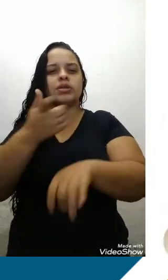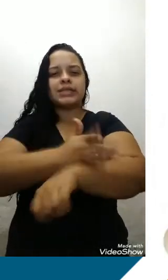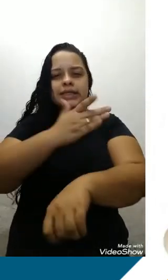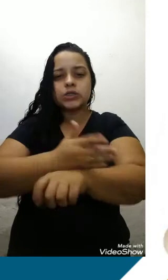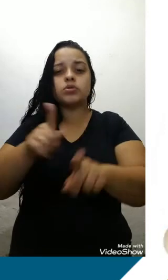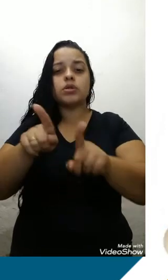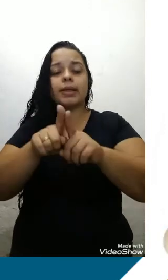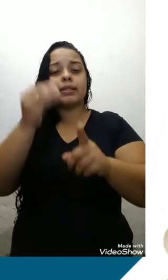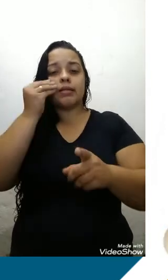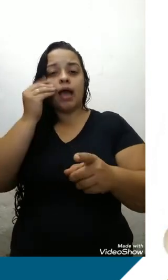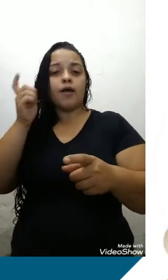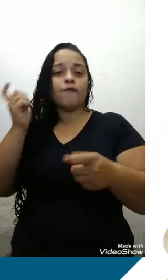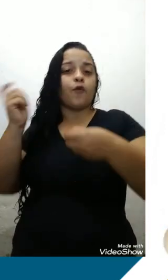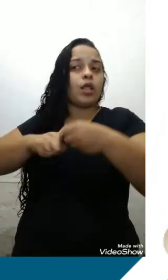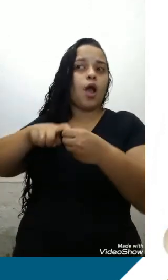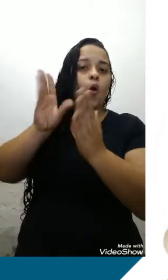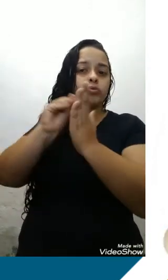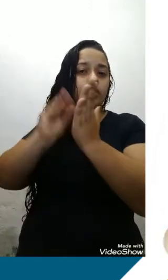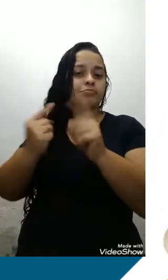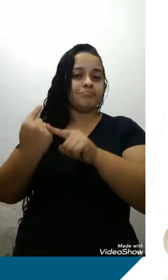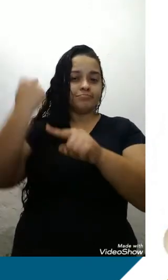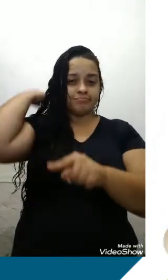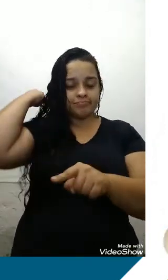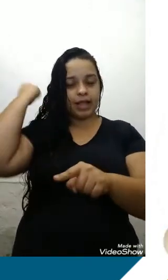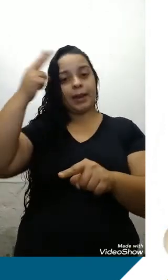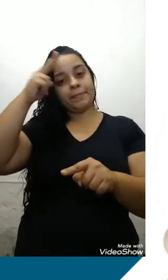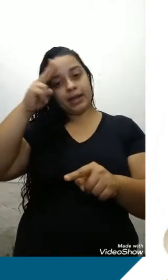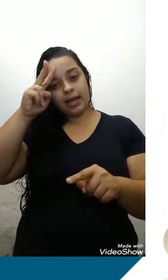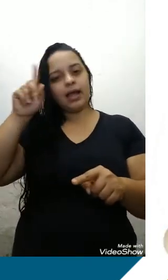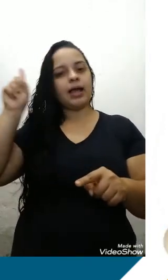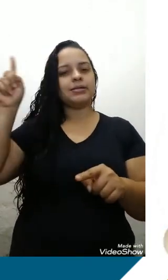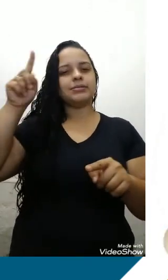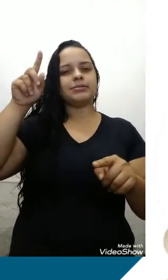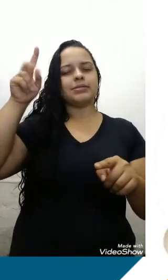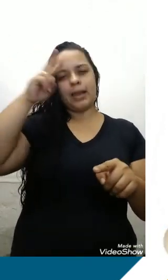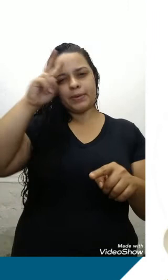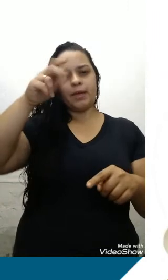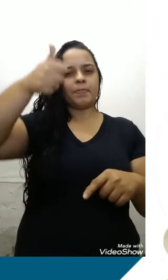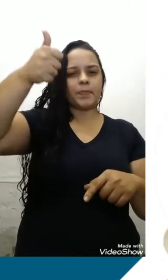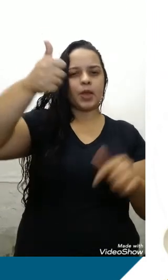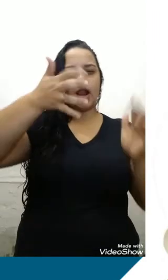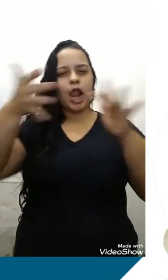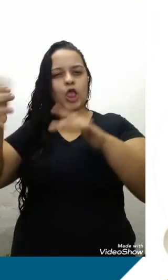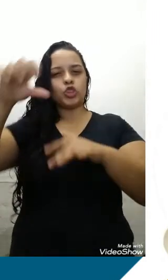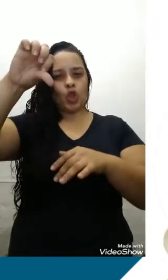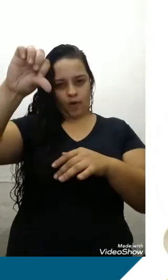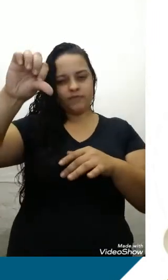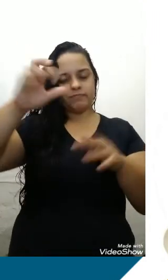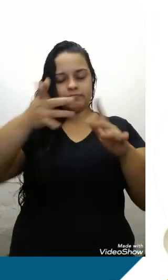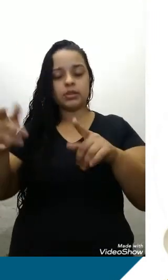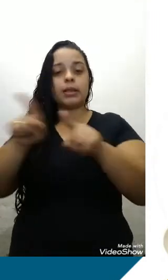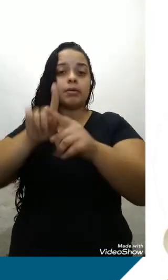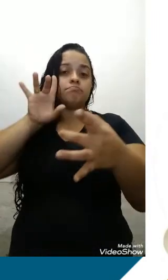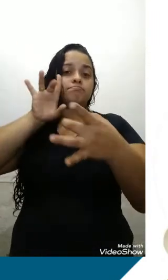retomar alguns conteúdos que já foram apresentados na semana 1 a 9. A ideia é fazer uma relação com os vídeos e com os capítulos